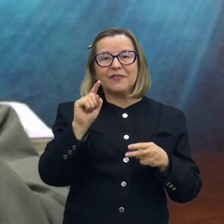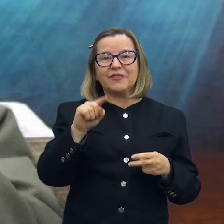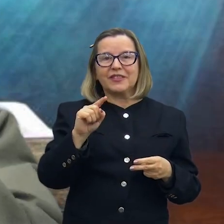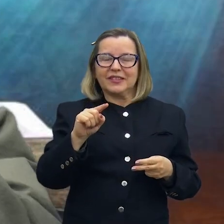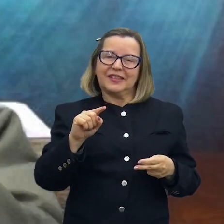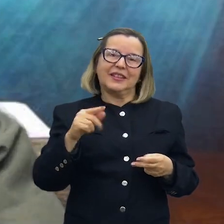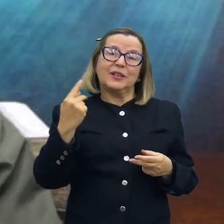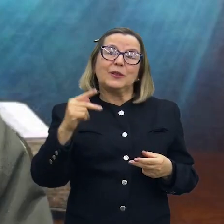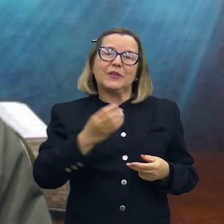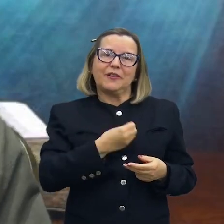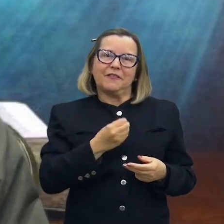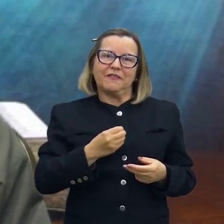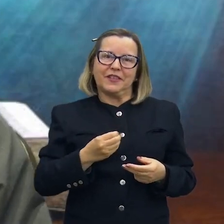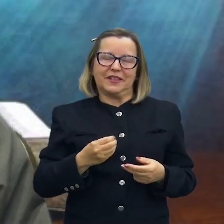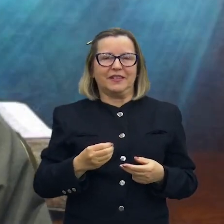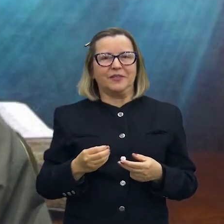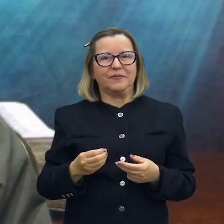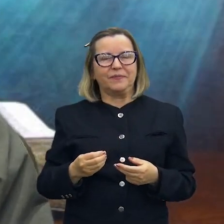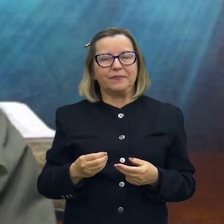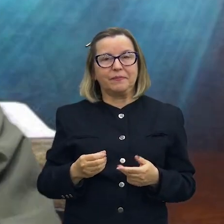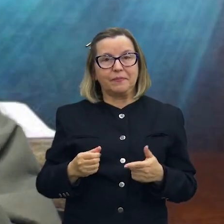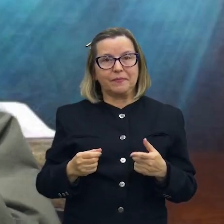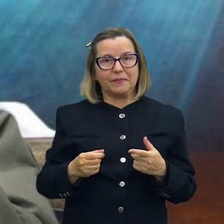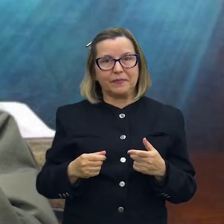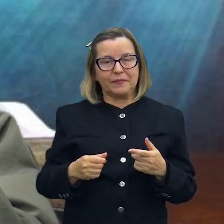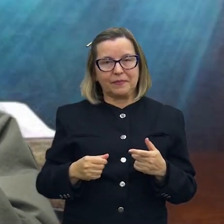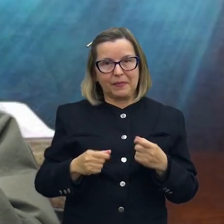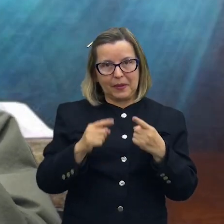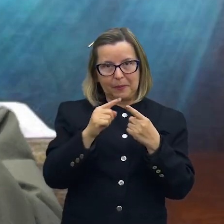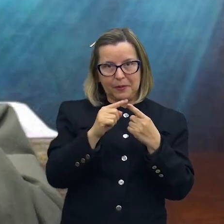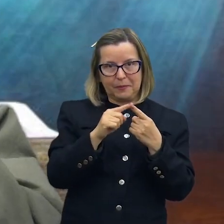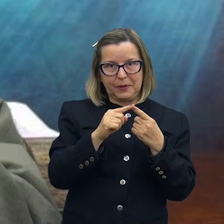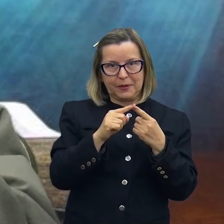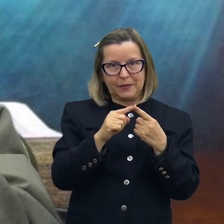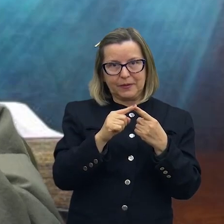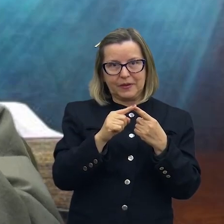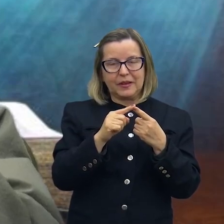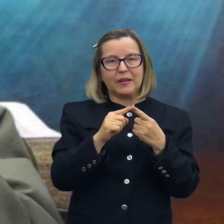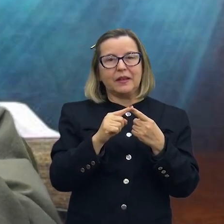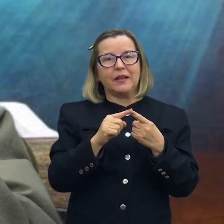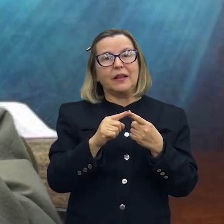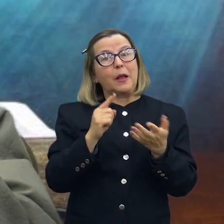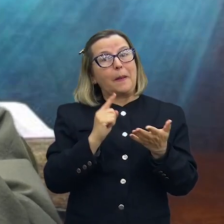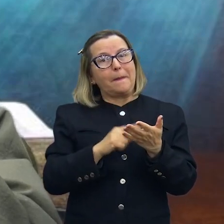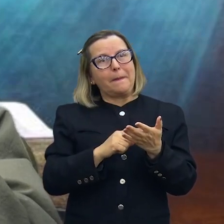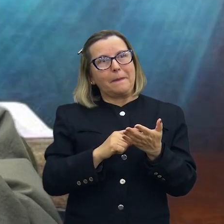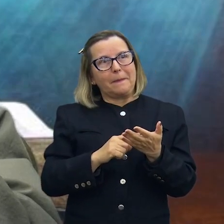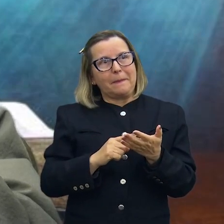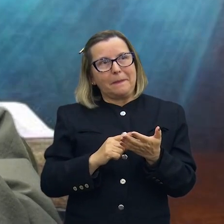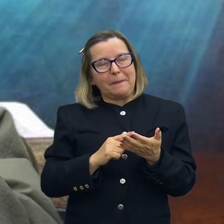mudança definitiva na sua vida financeira. Primeiro, peça arrependimento.